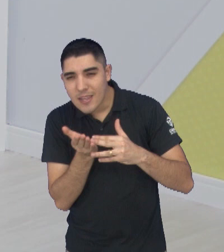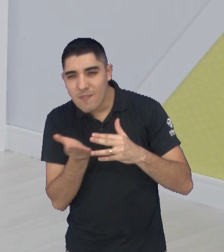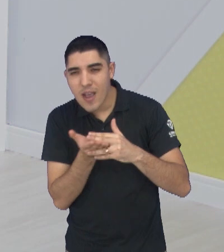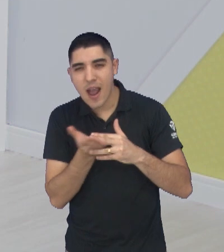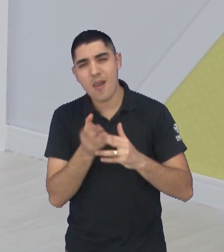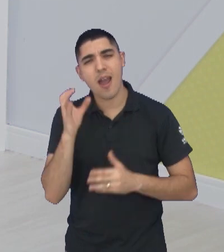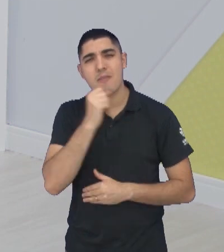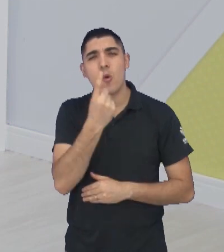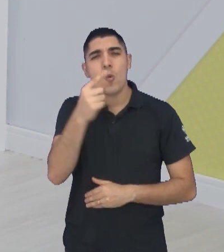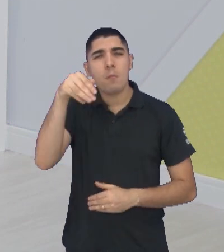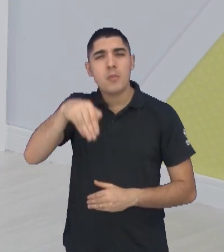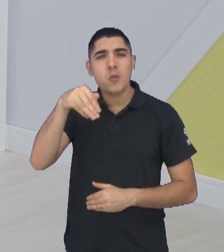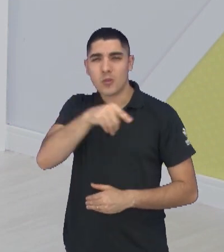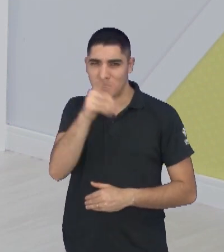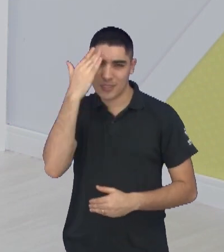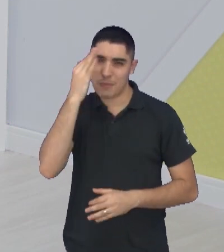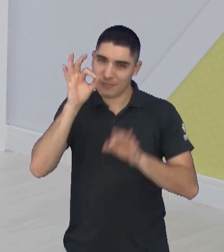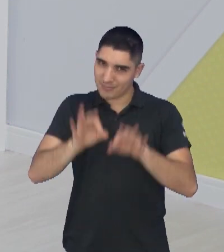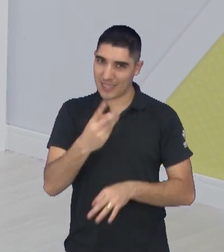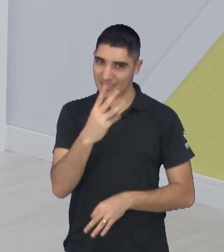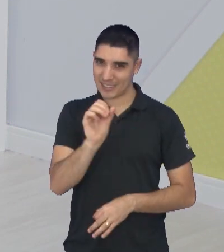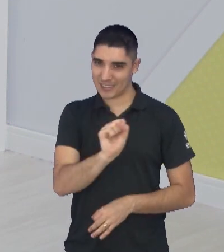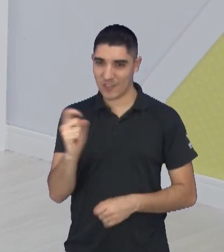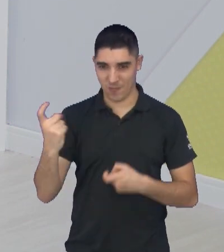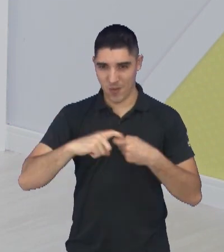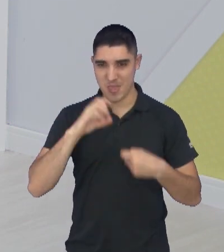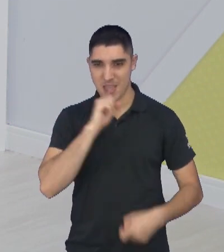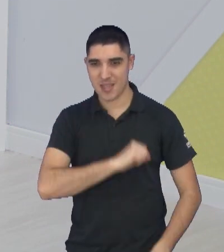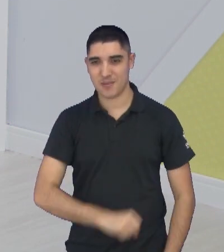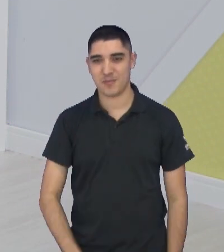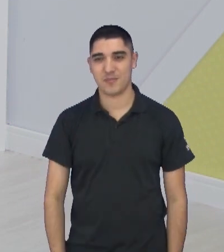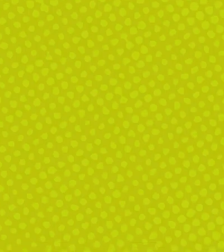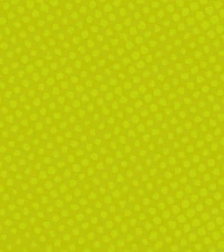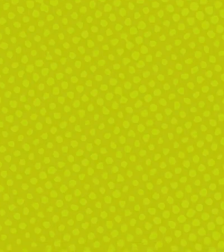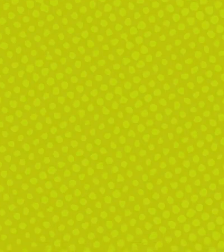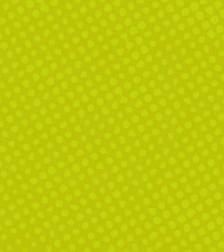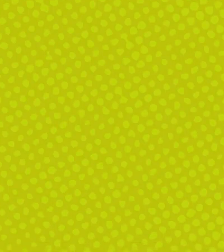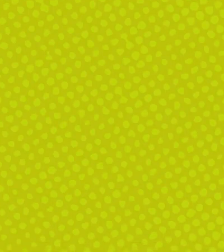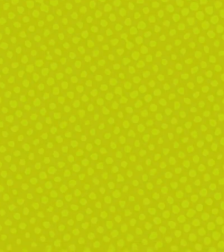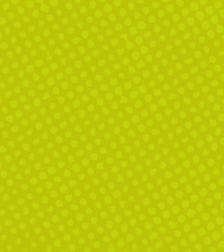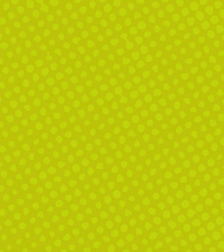dia, aquele 1 minutinho que você sabe que dura 30, é pai e bola, já voltamos.